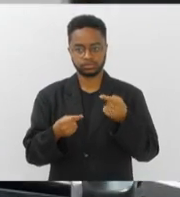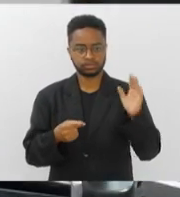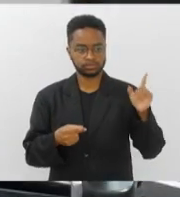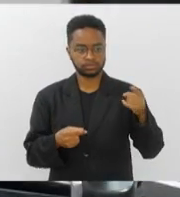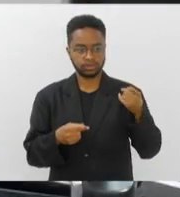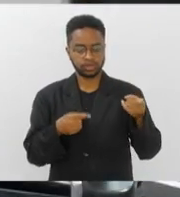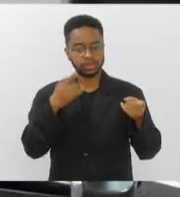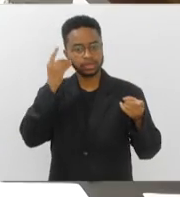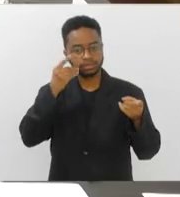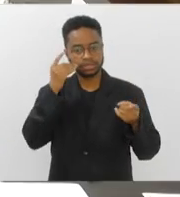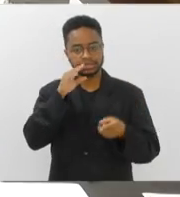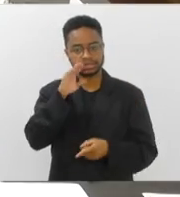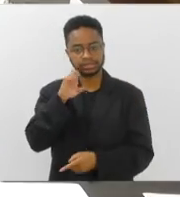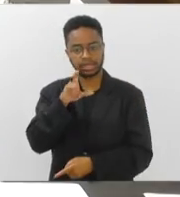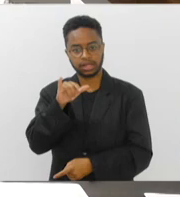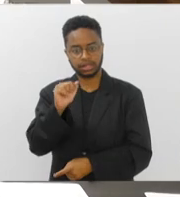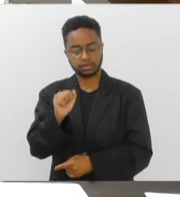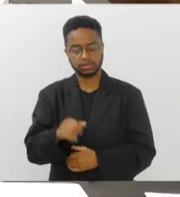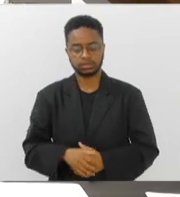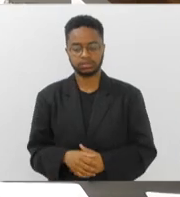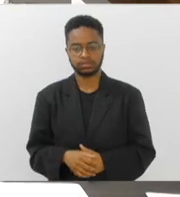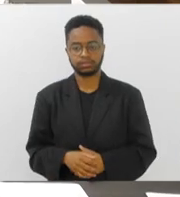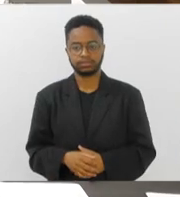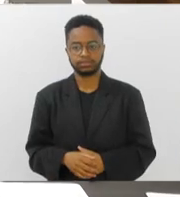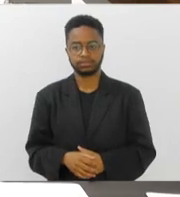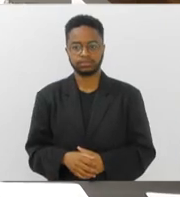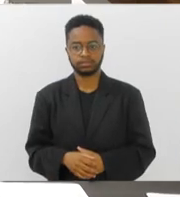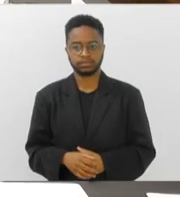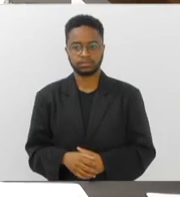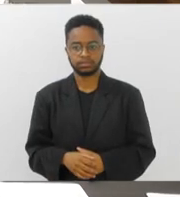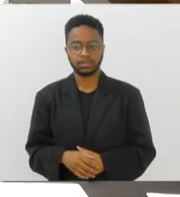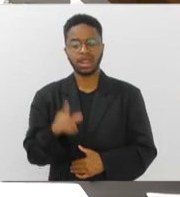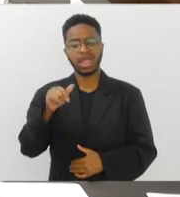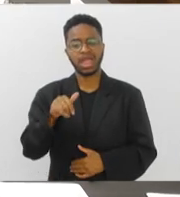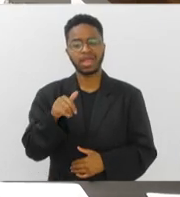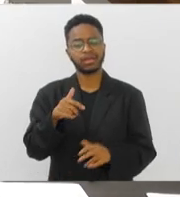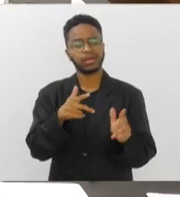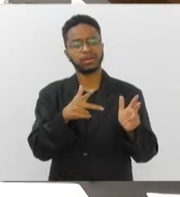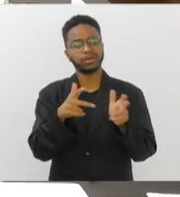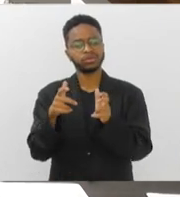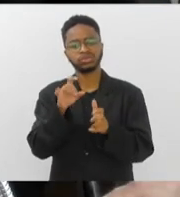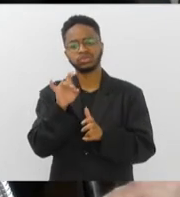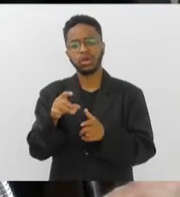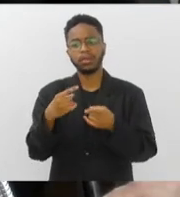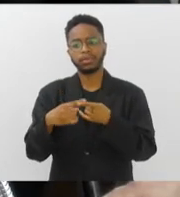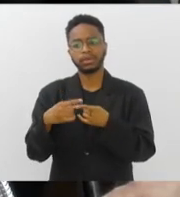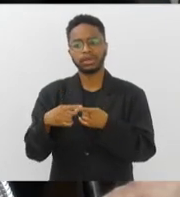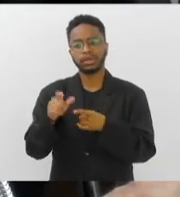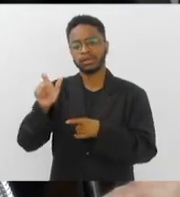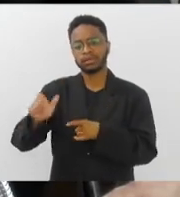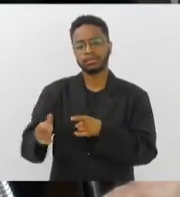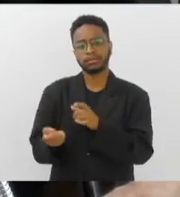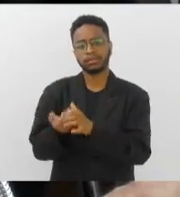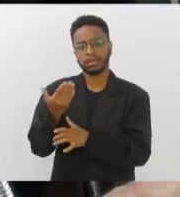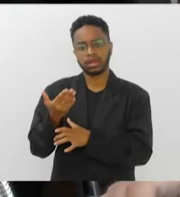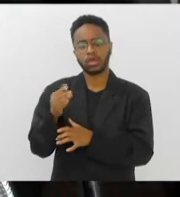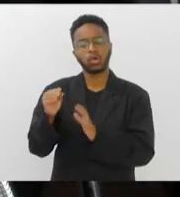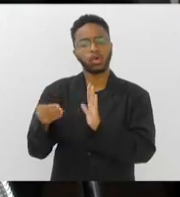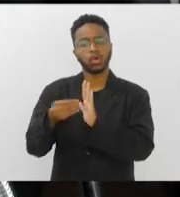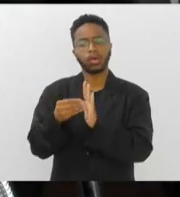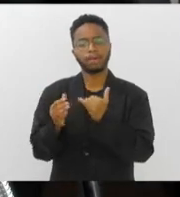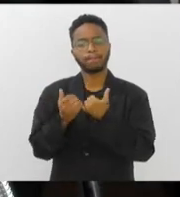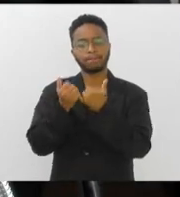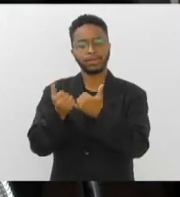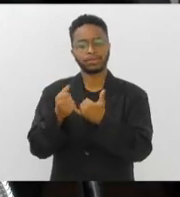Não, deputada Célia. É uma observação. Na realidade, o autor coloca como patrimônio